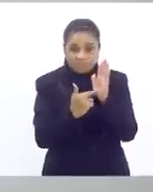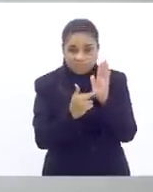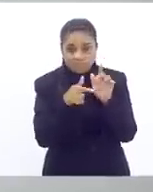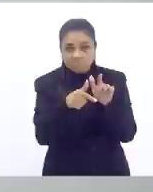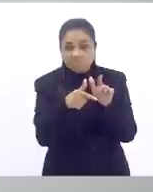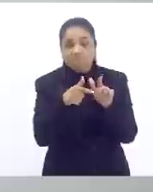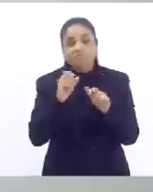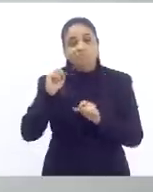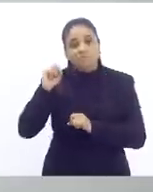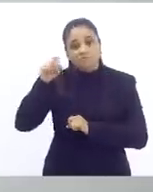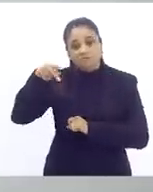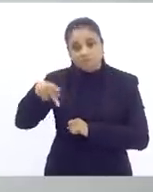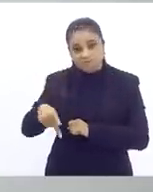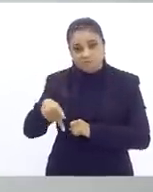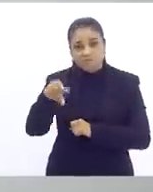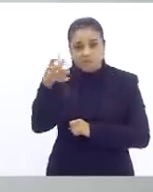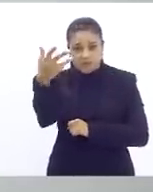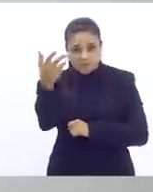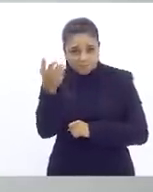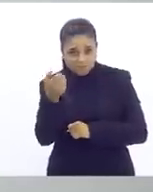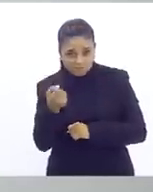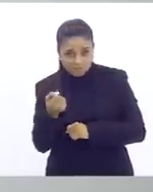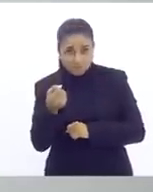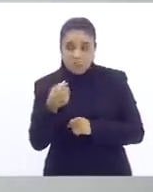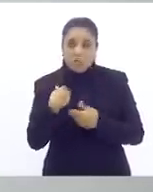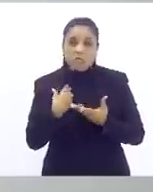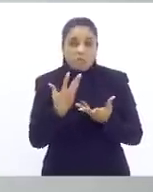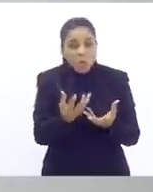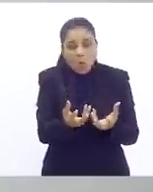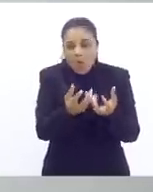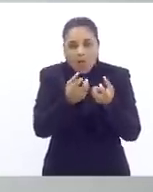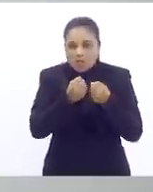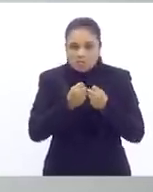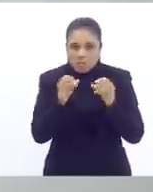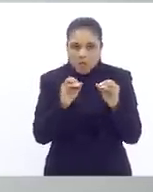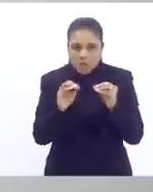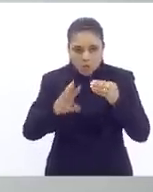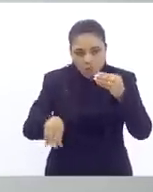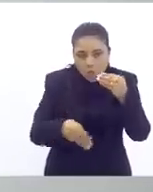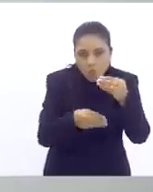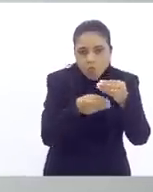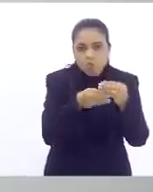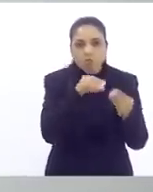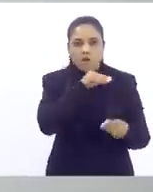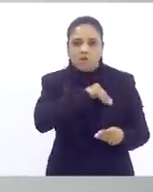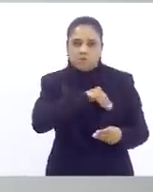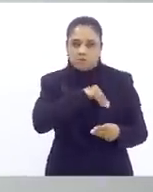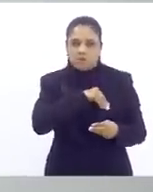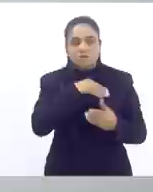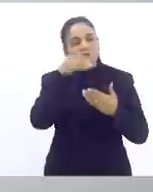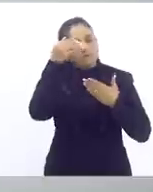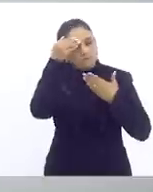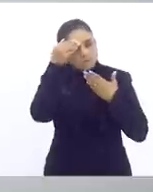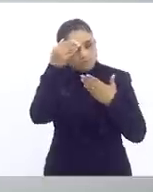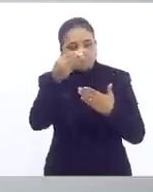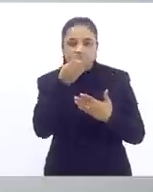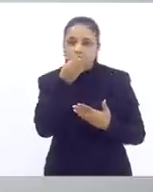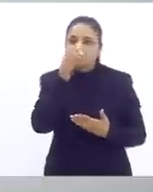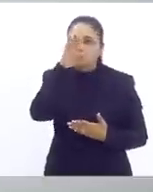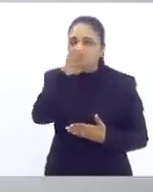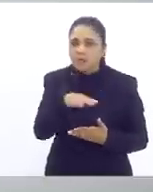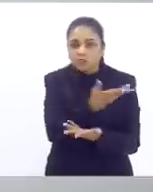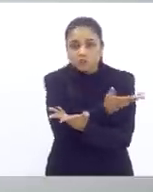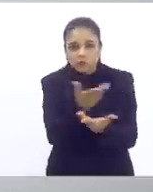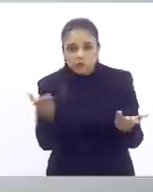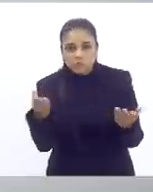dos pensionistas que Ainda não receberam esse reajuste tá bom obrigado boa tarde a todos